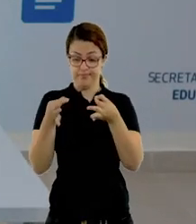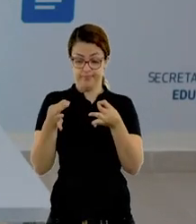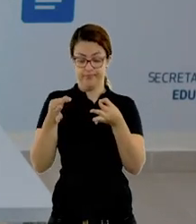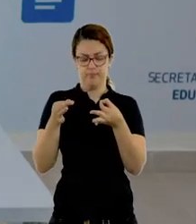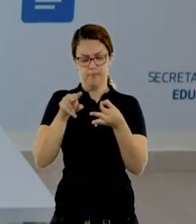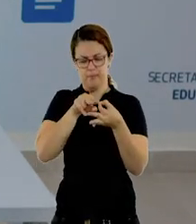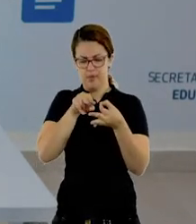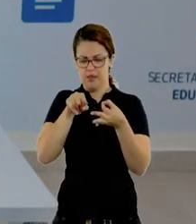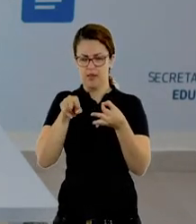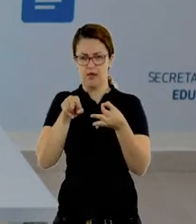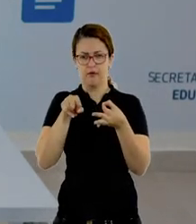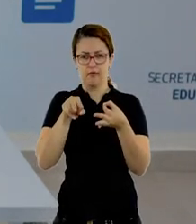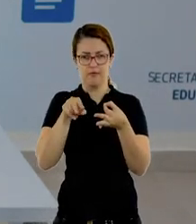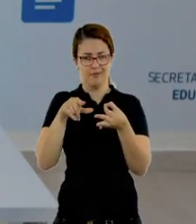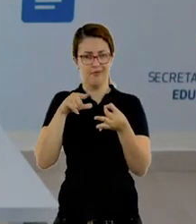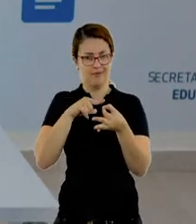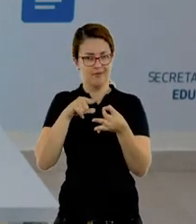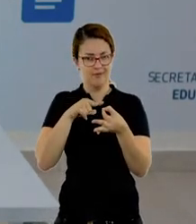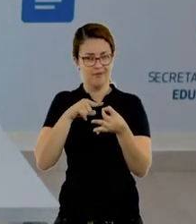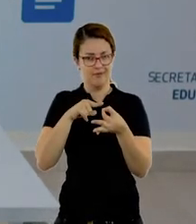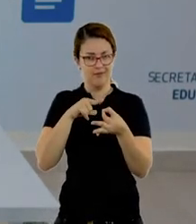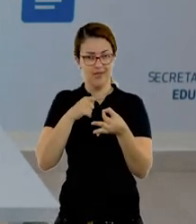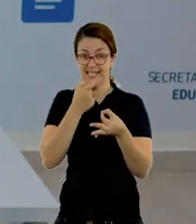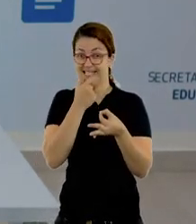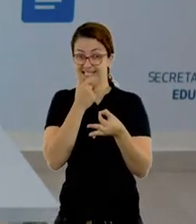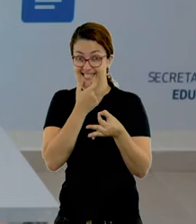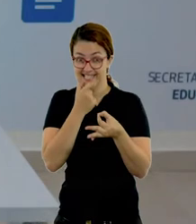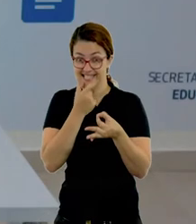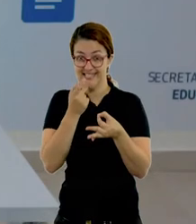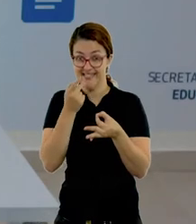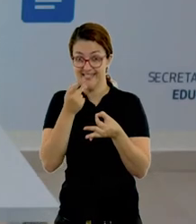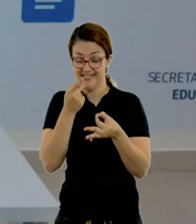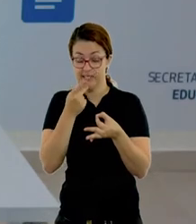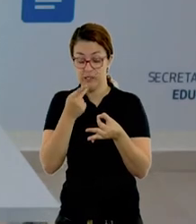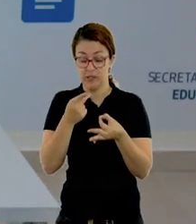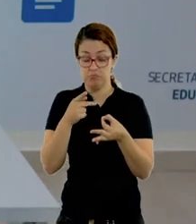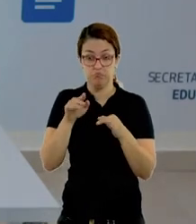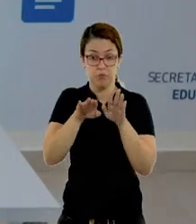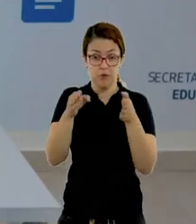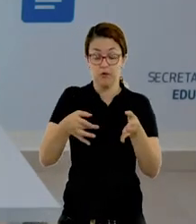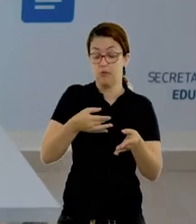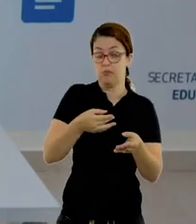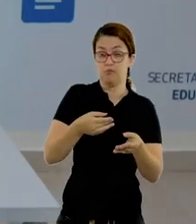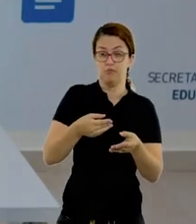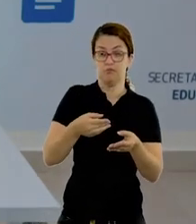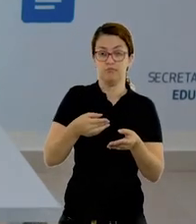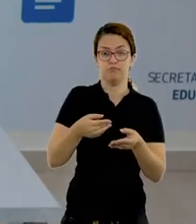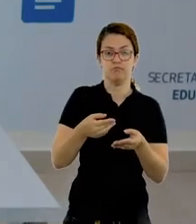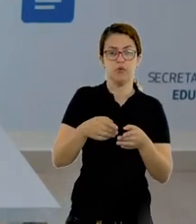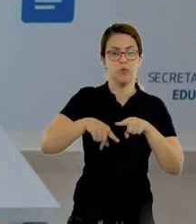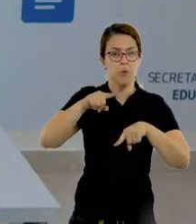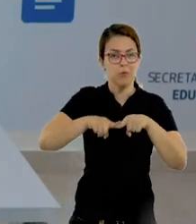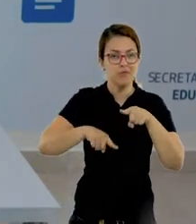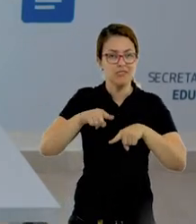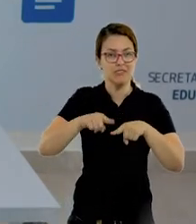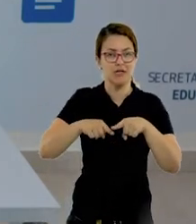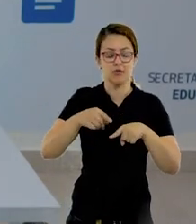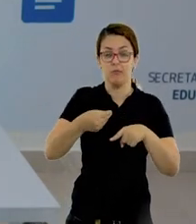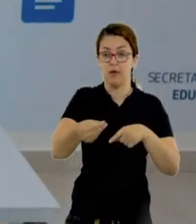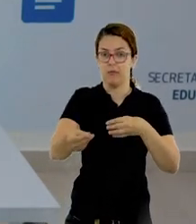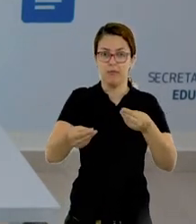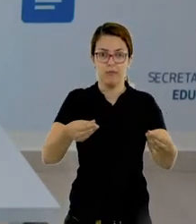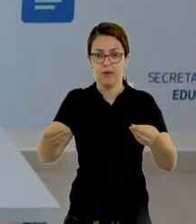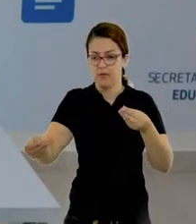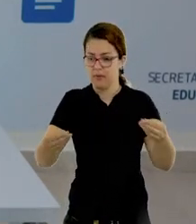com ela os papeizinhos que estão lá dentro com os nomes em inglês e jogue em cima da mesa os objetos que você gostaria que ela